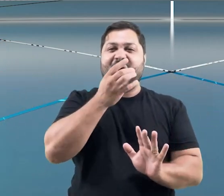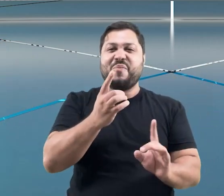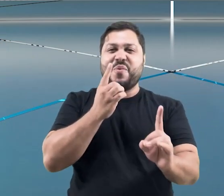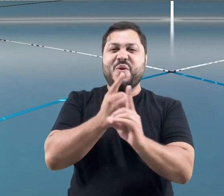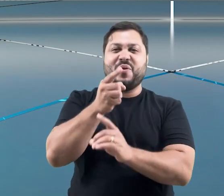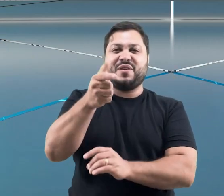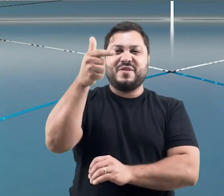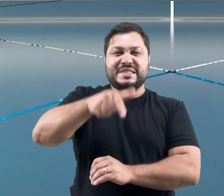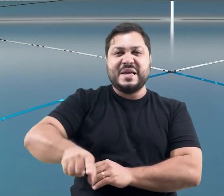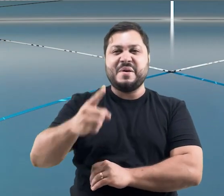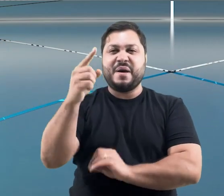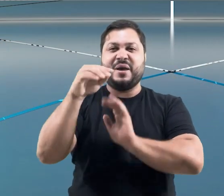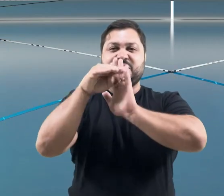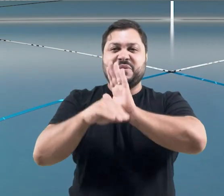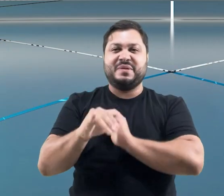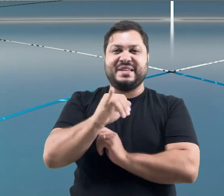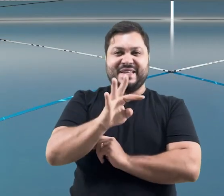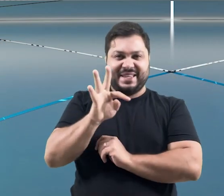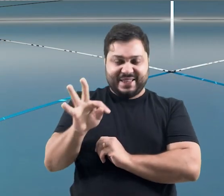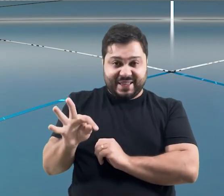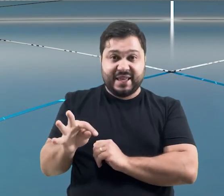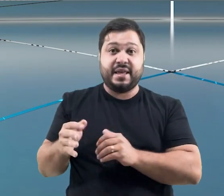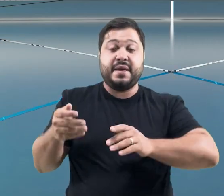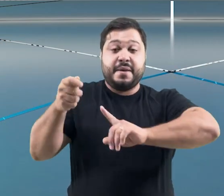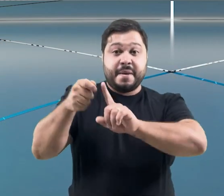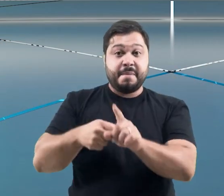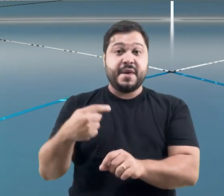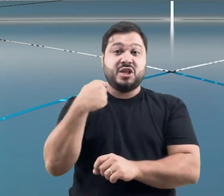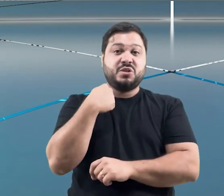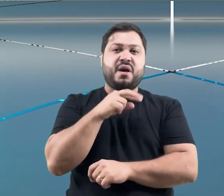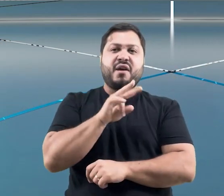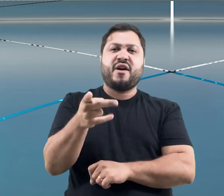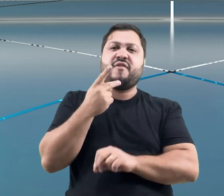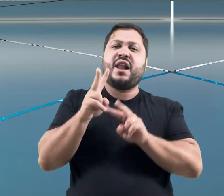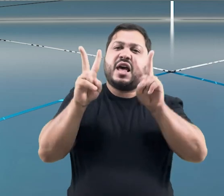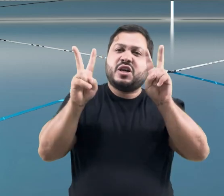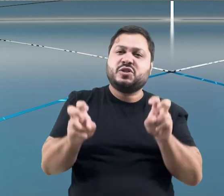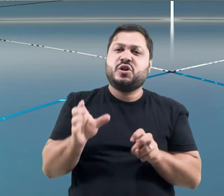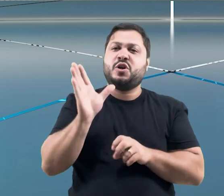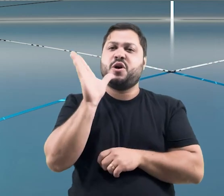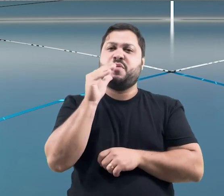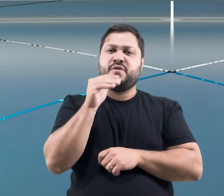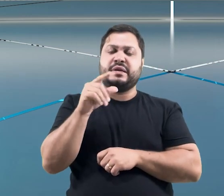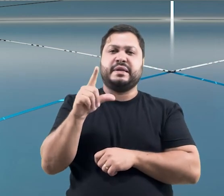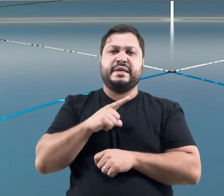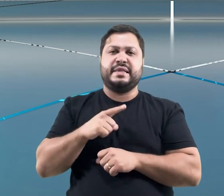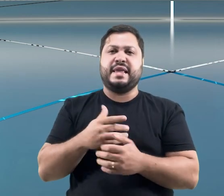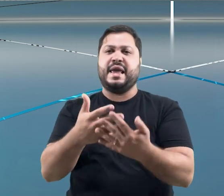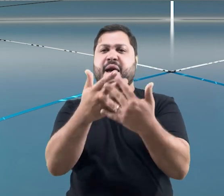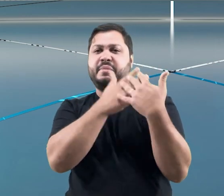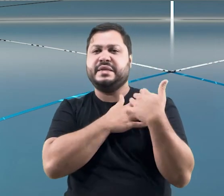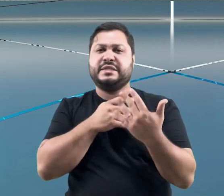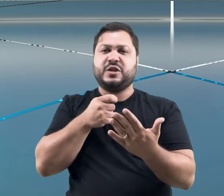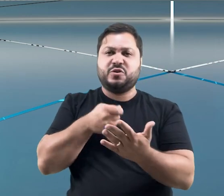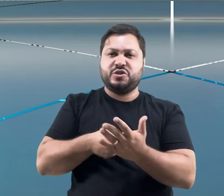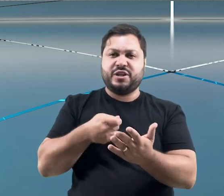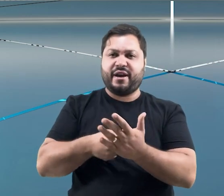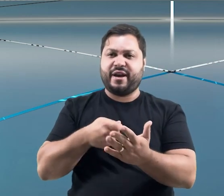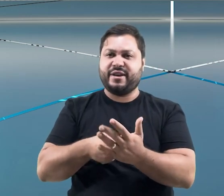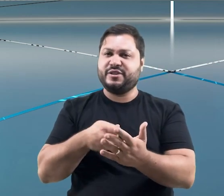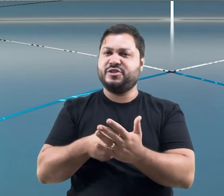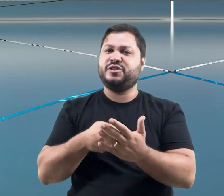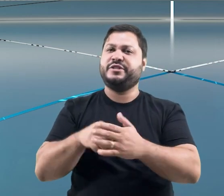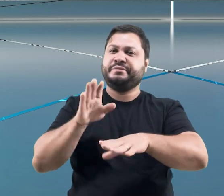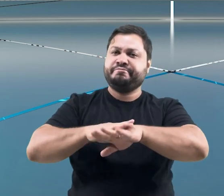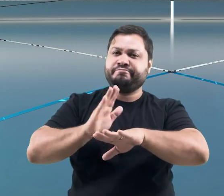Olá, que bom encontrar você em mais uma edição do Inteiro Teor. Ainda no mês de maio, vamos falar sobre trabalhadores que têm a missão